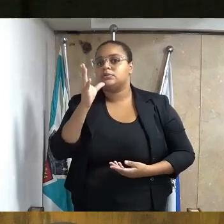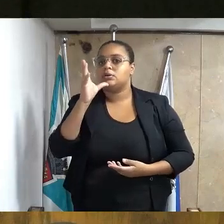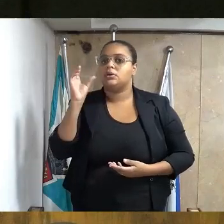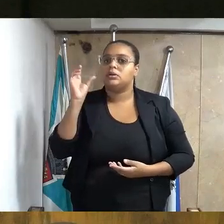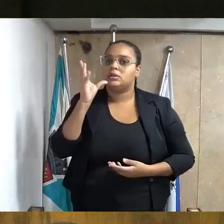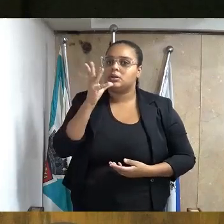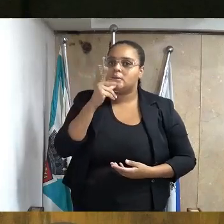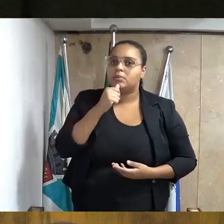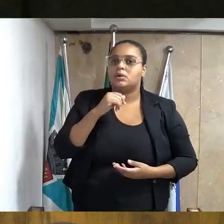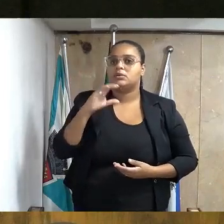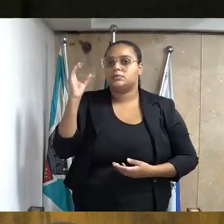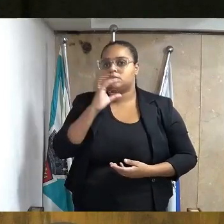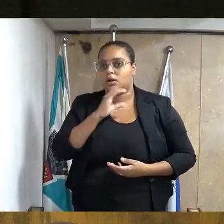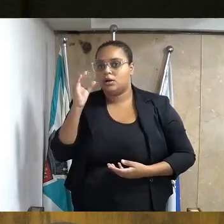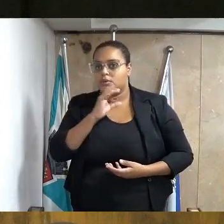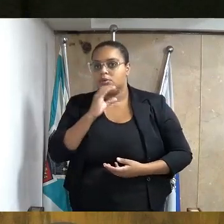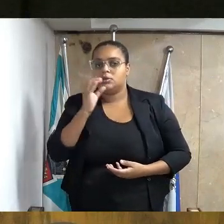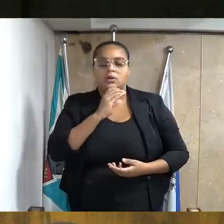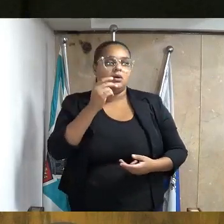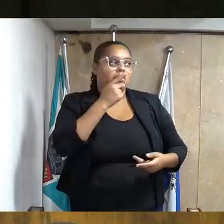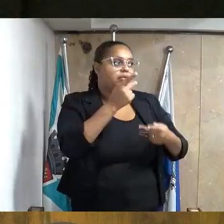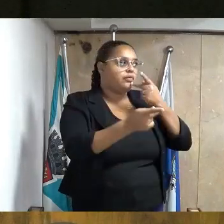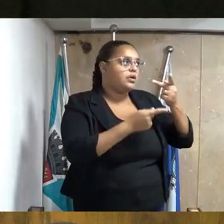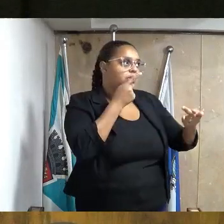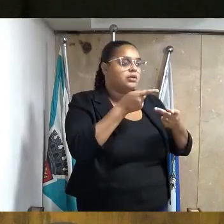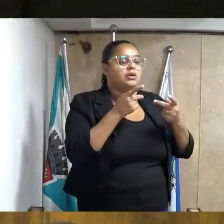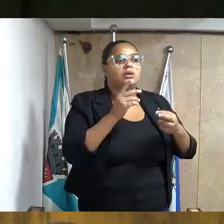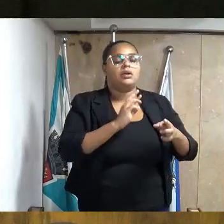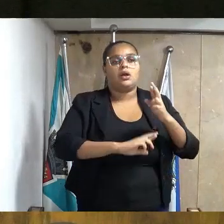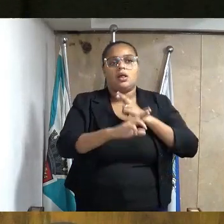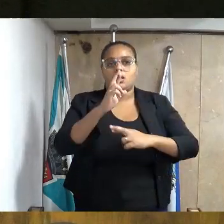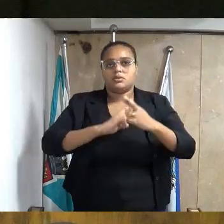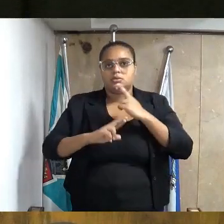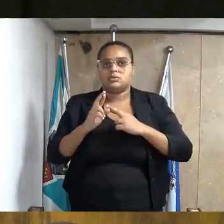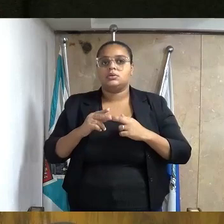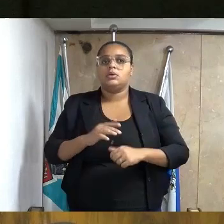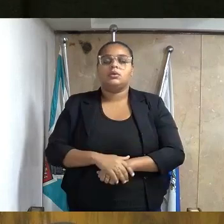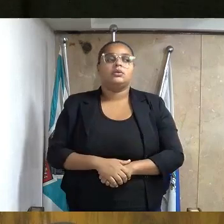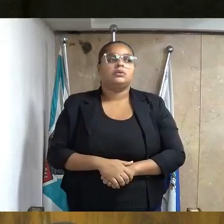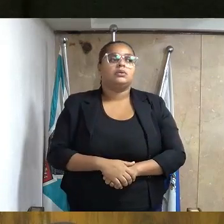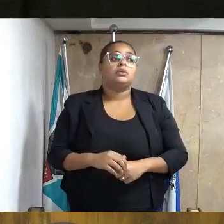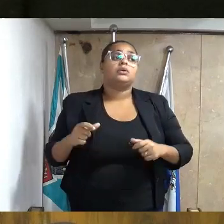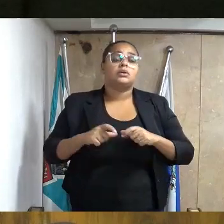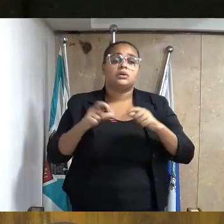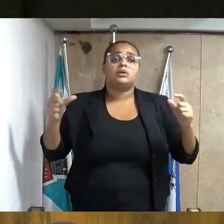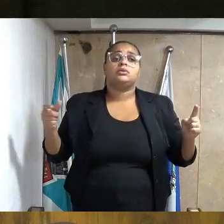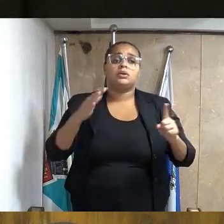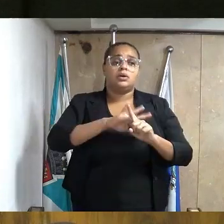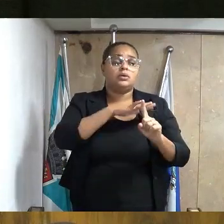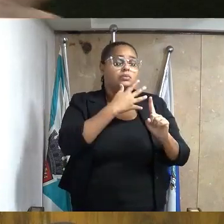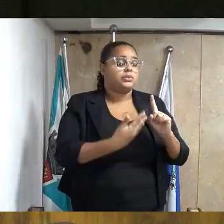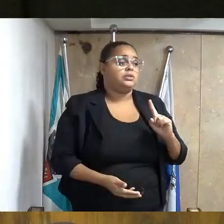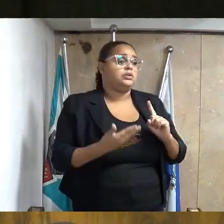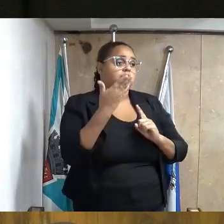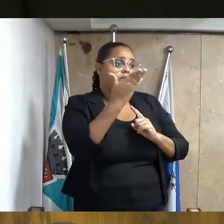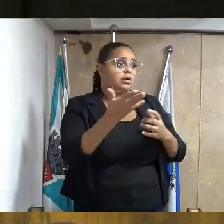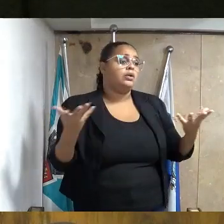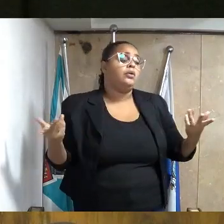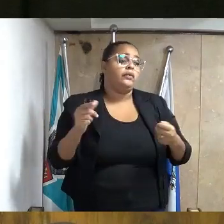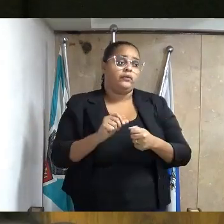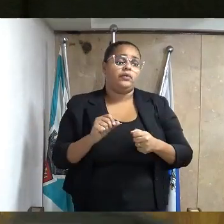rápido, para nós falarmos aqui em relação essa grande homenagem que a Câmara fez